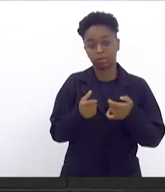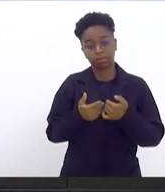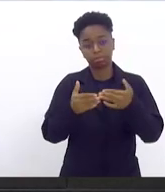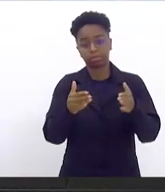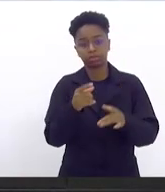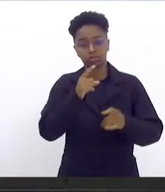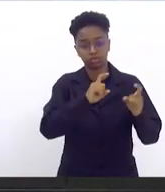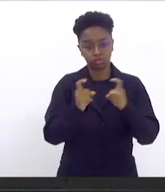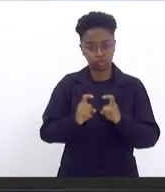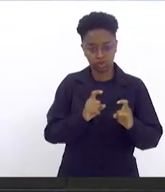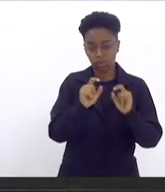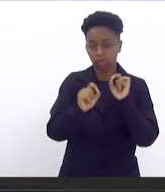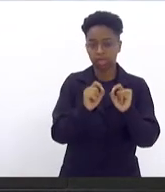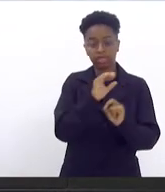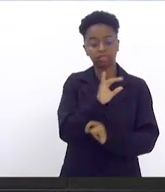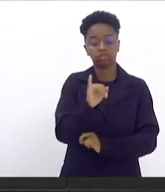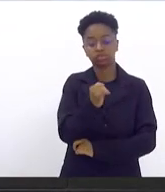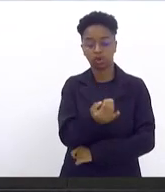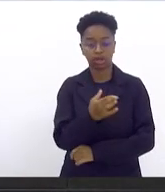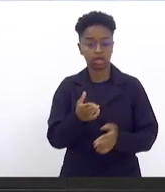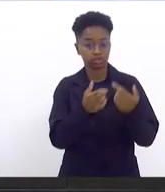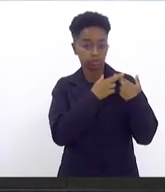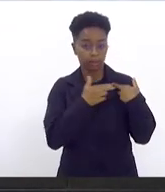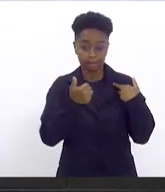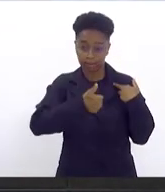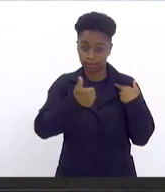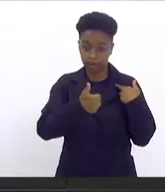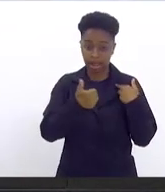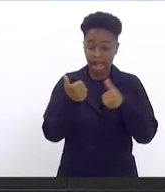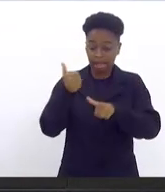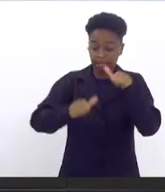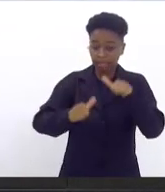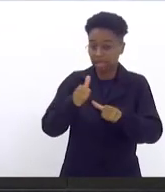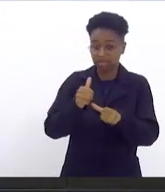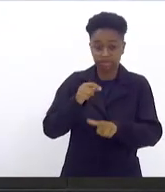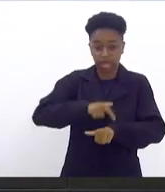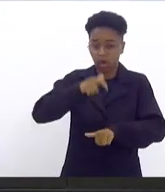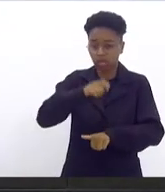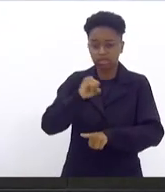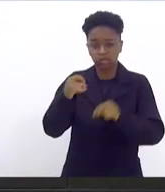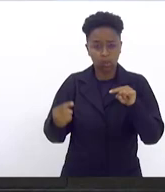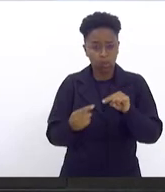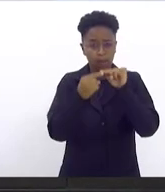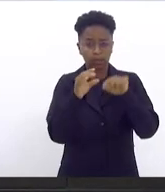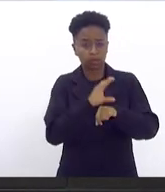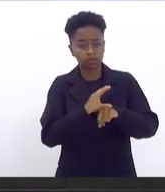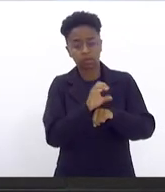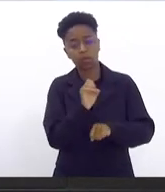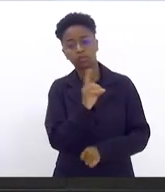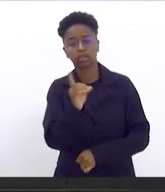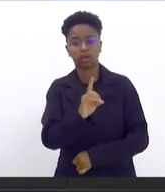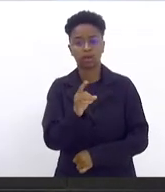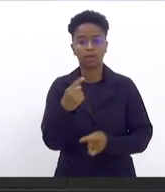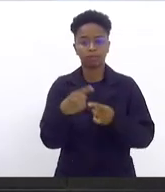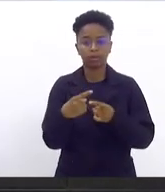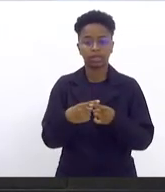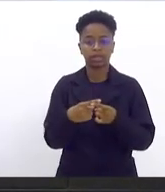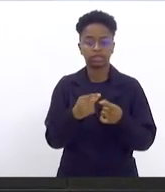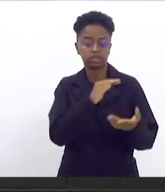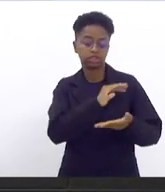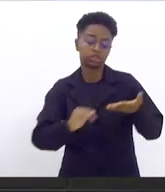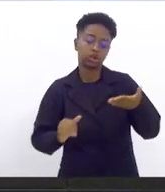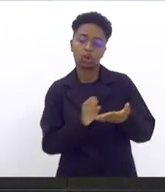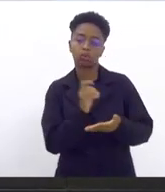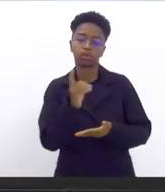discussões. É que cabe à CCJ, em primeiro lugar, a análise imediata, se é constitucional ou inconstitucional, porque aí mata o projeto na raiz ou não. Ou